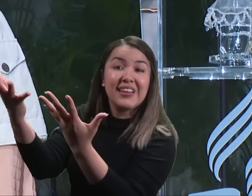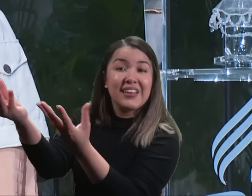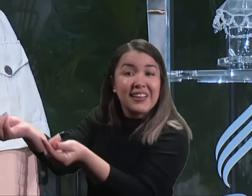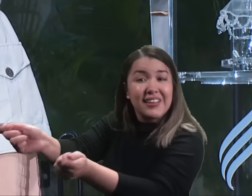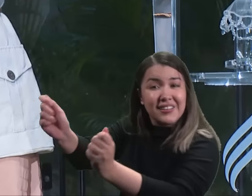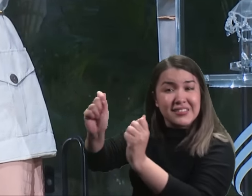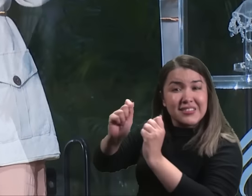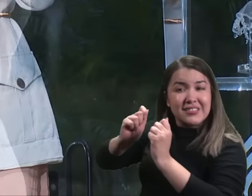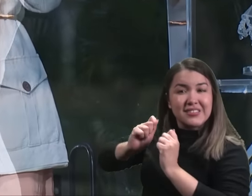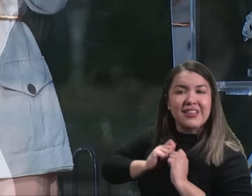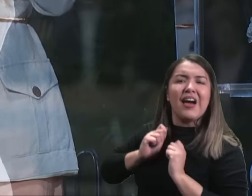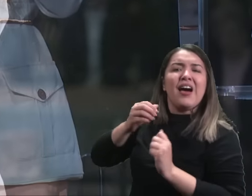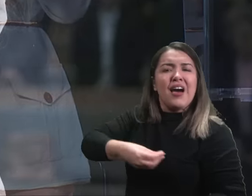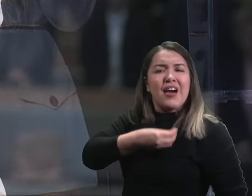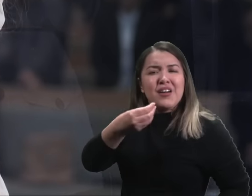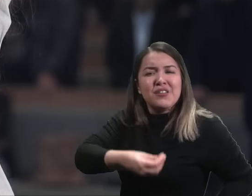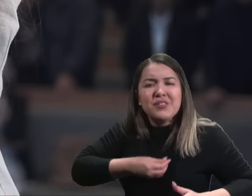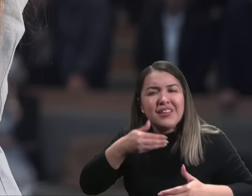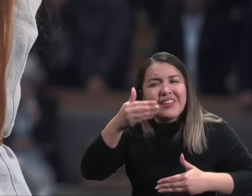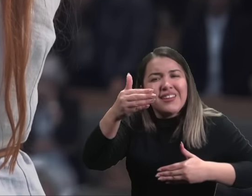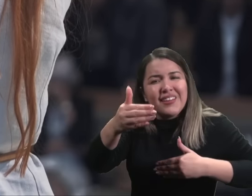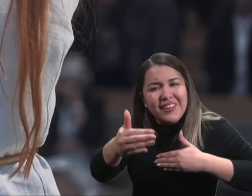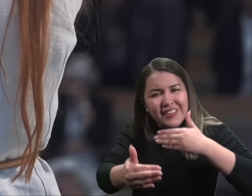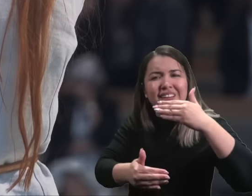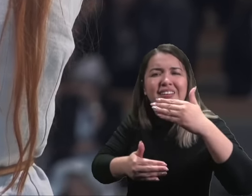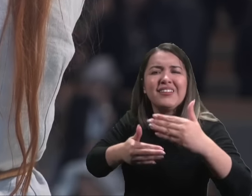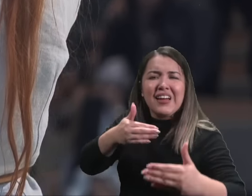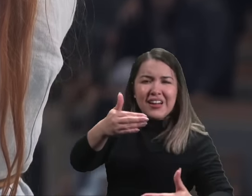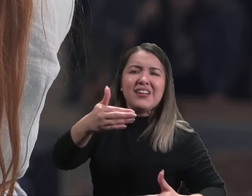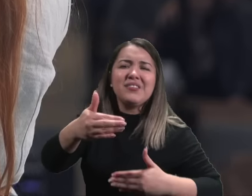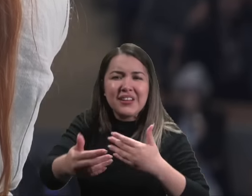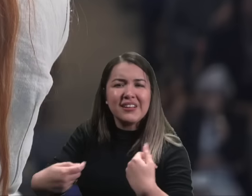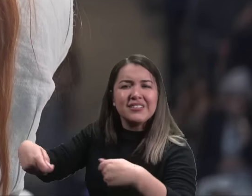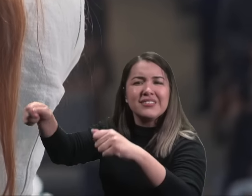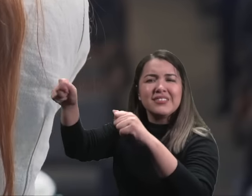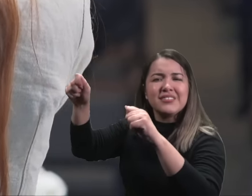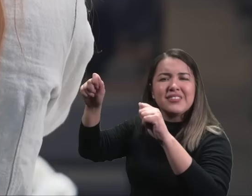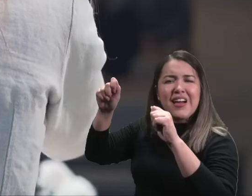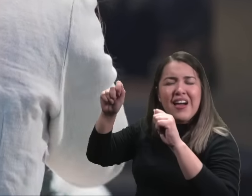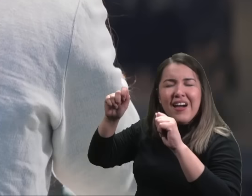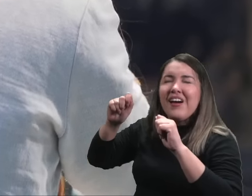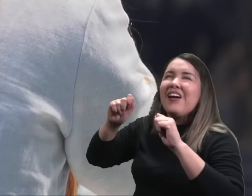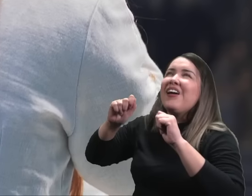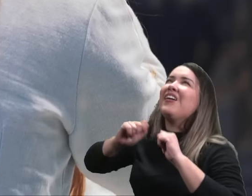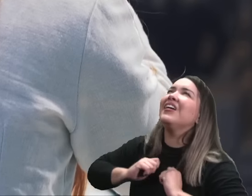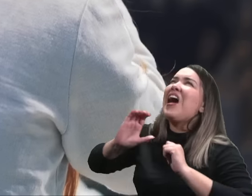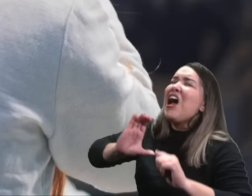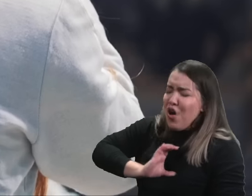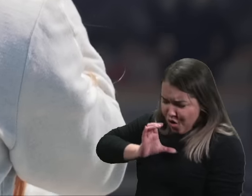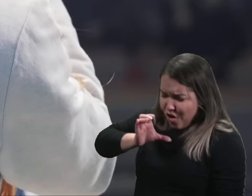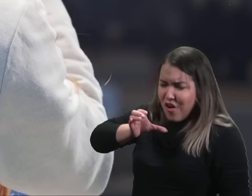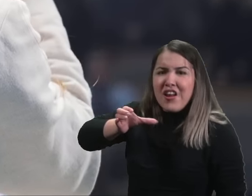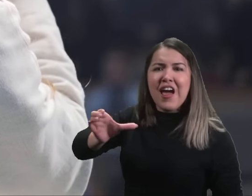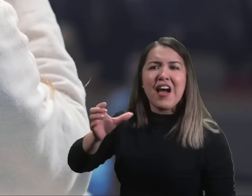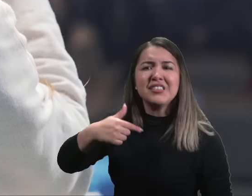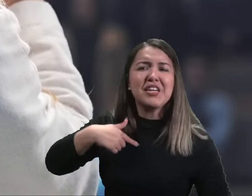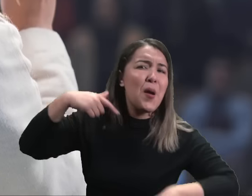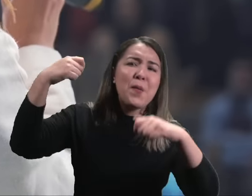que sustenta me d a coragem